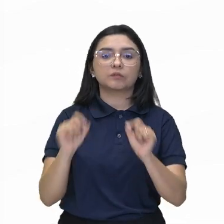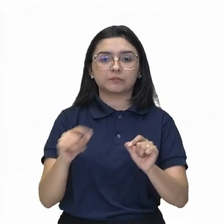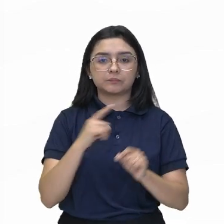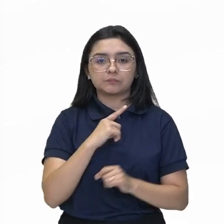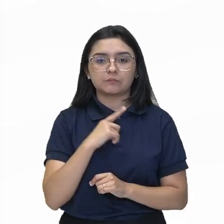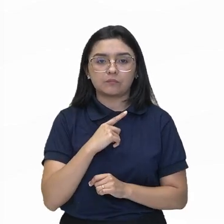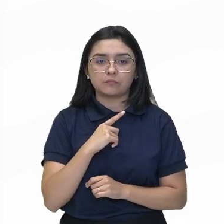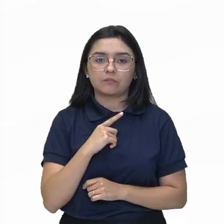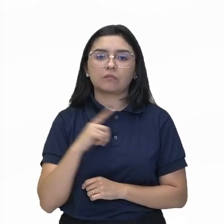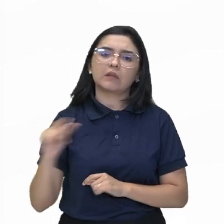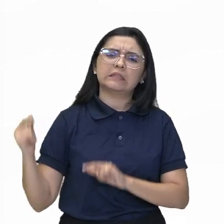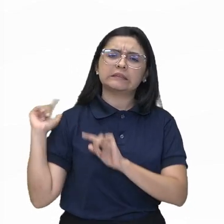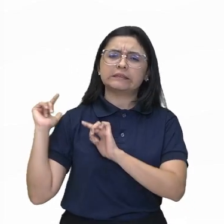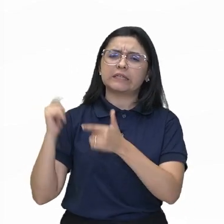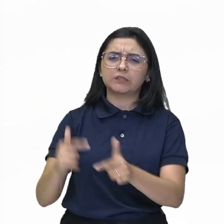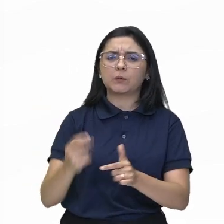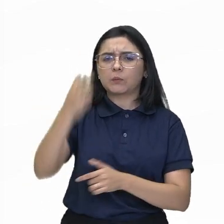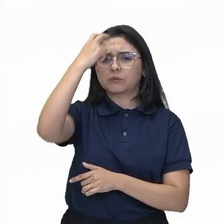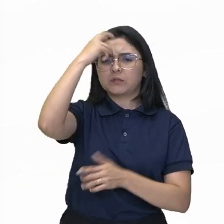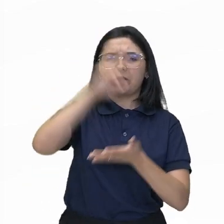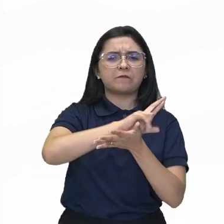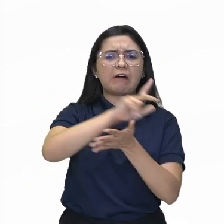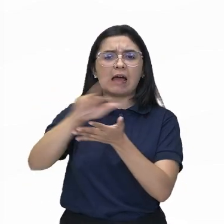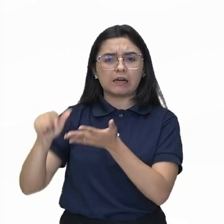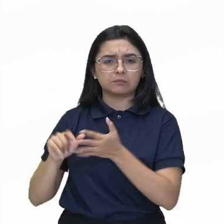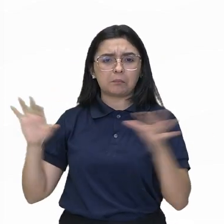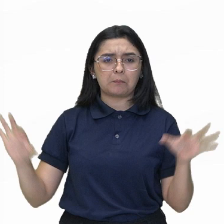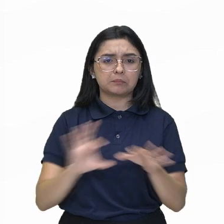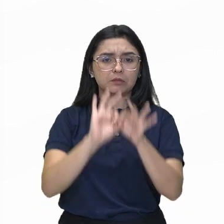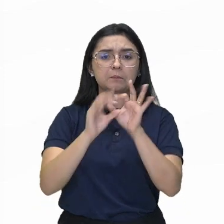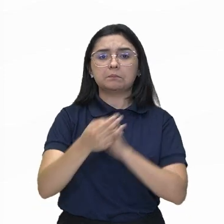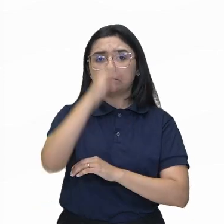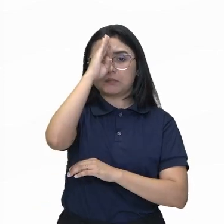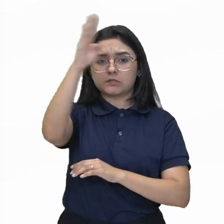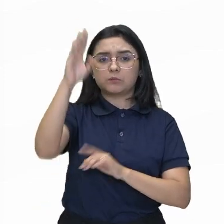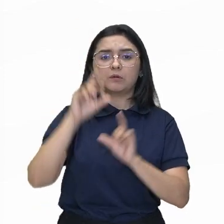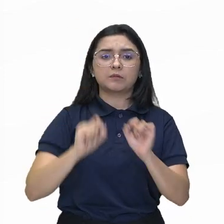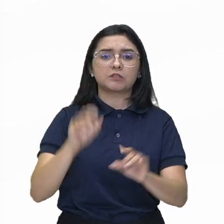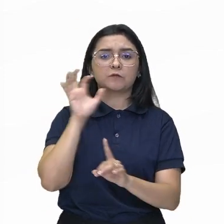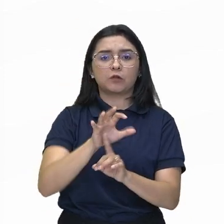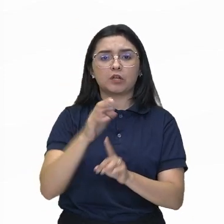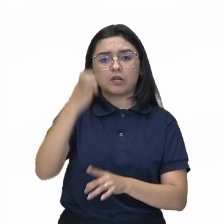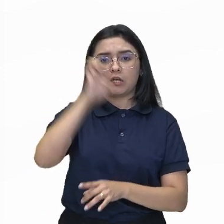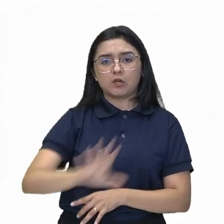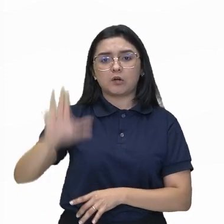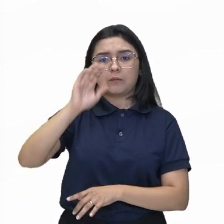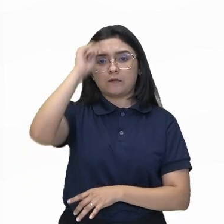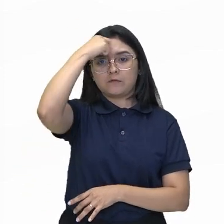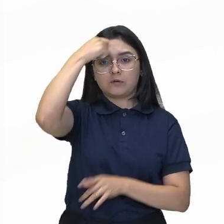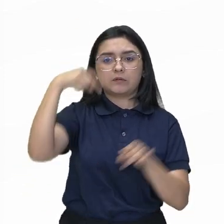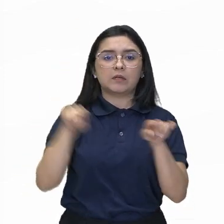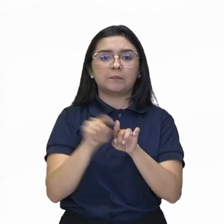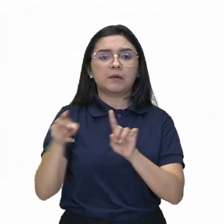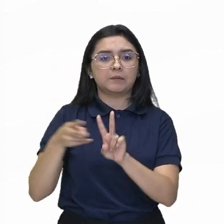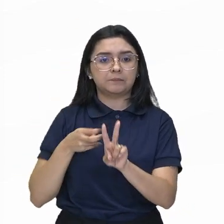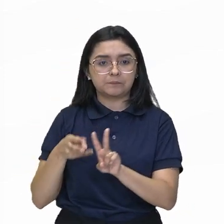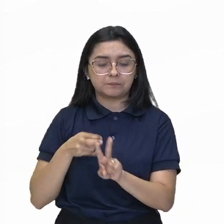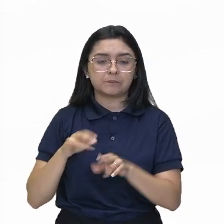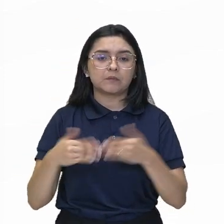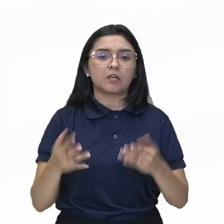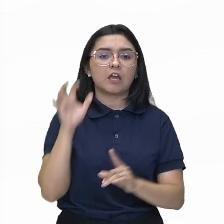do encontro de tradições culturais diversas, principalmente as de influência europeia, africana e nativa.